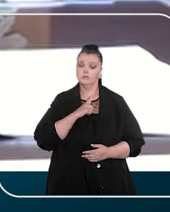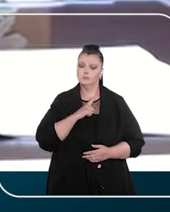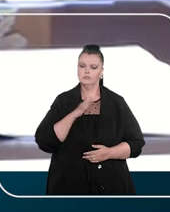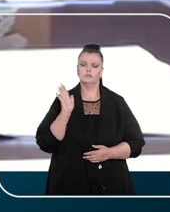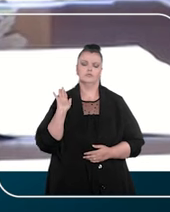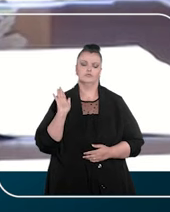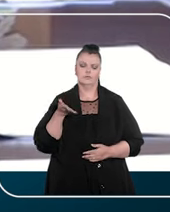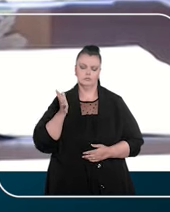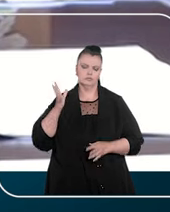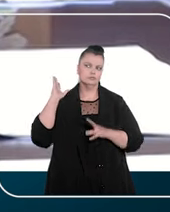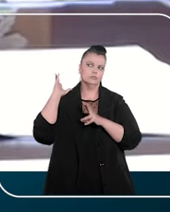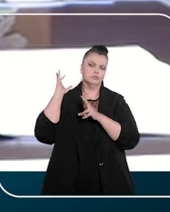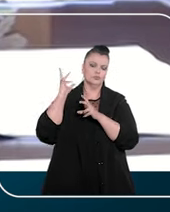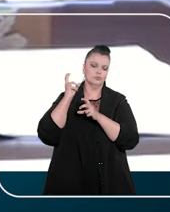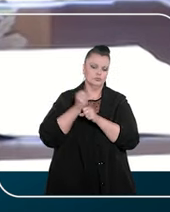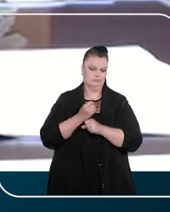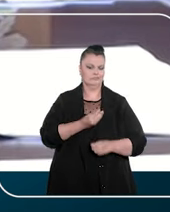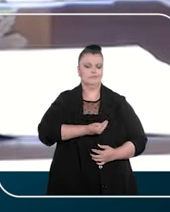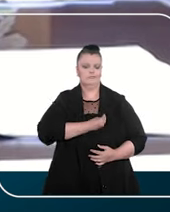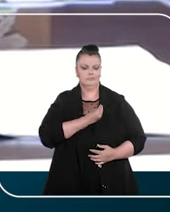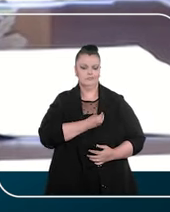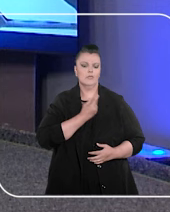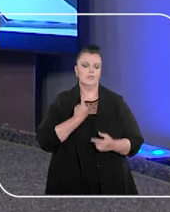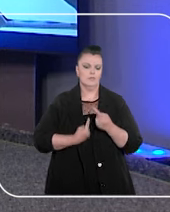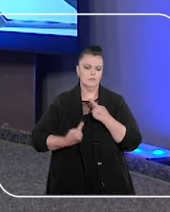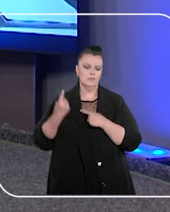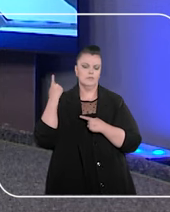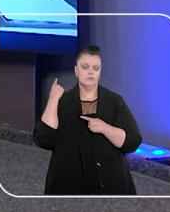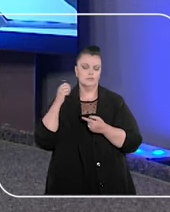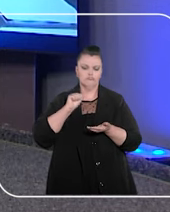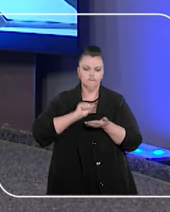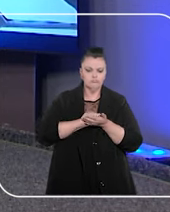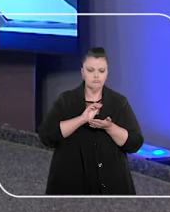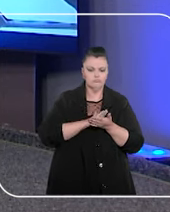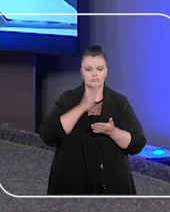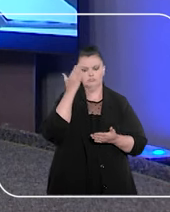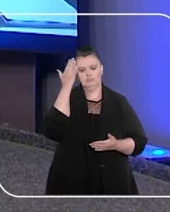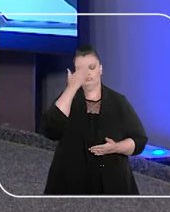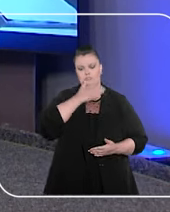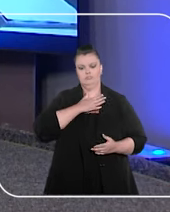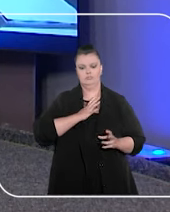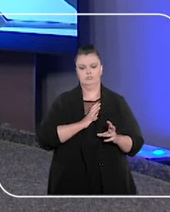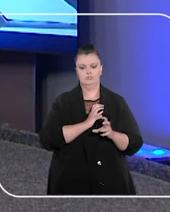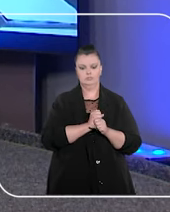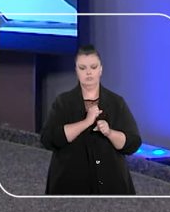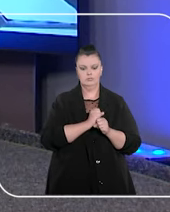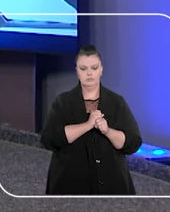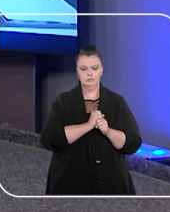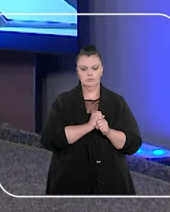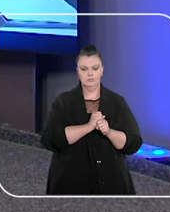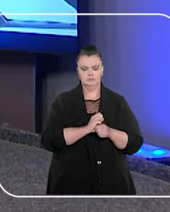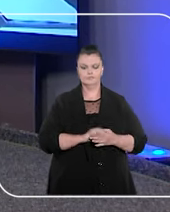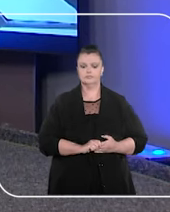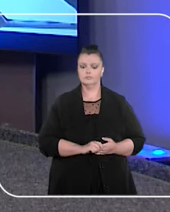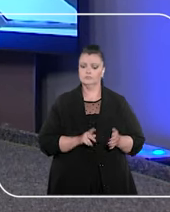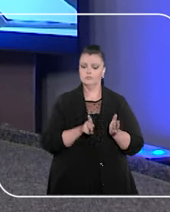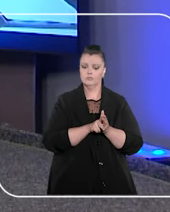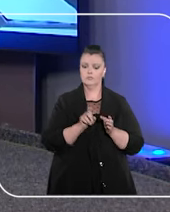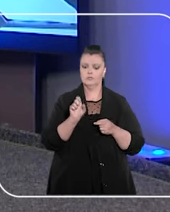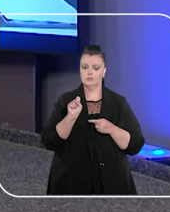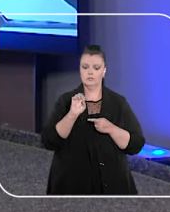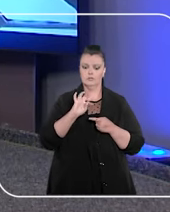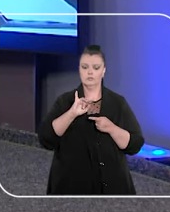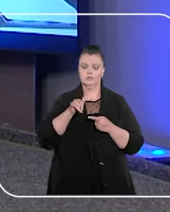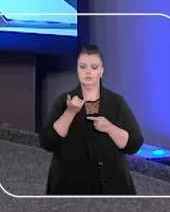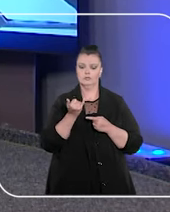no passado, principalmente nas ações de prestação de contas que entravam aos magotes aqui no Superior Tribunal de Justiça, um pedido